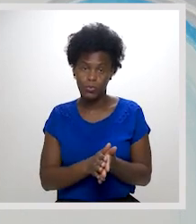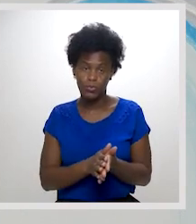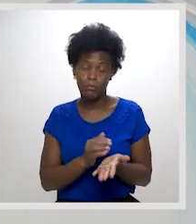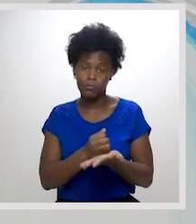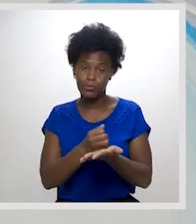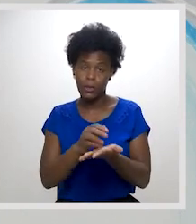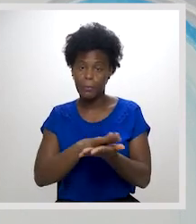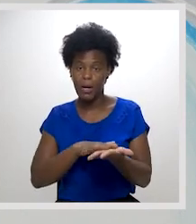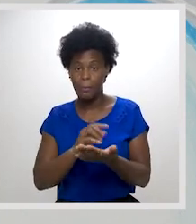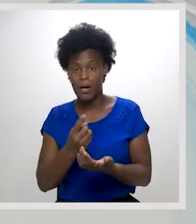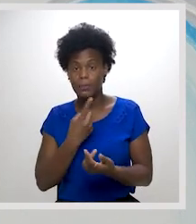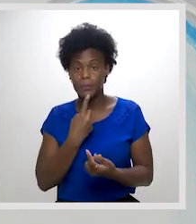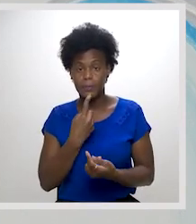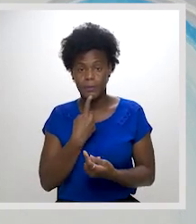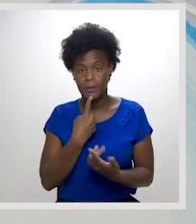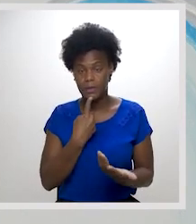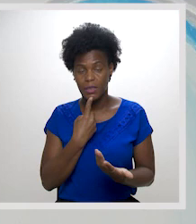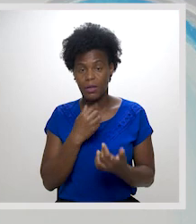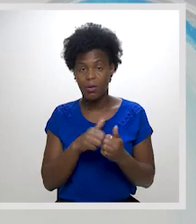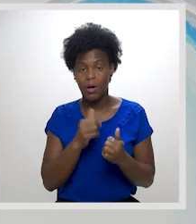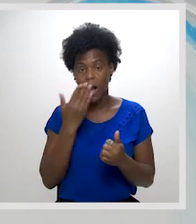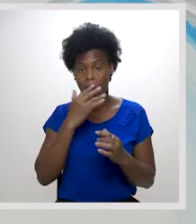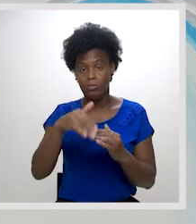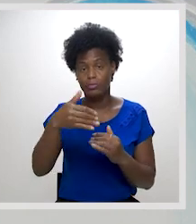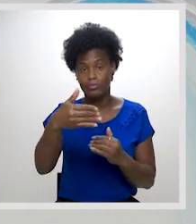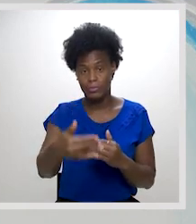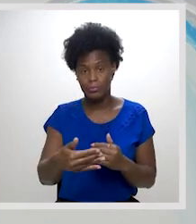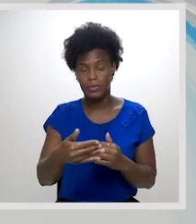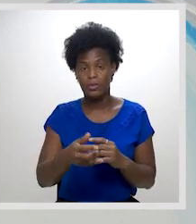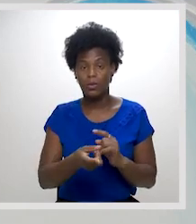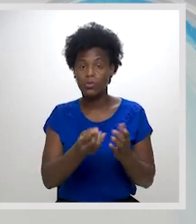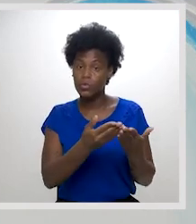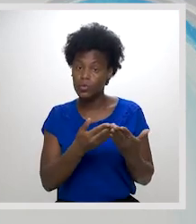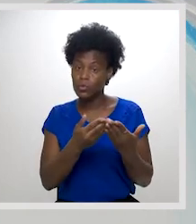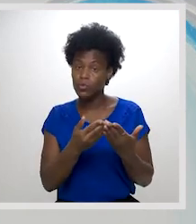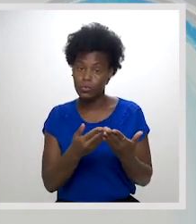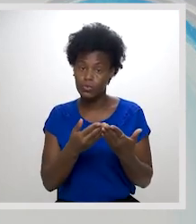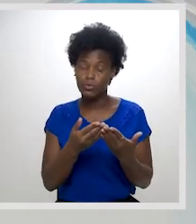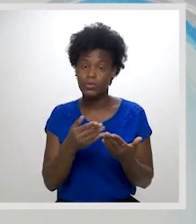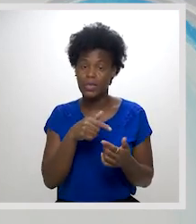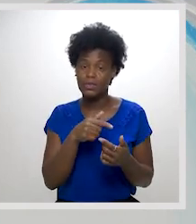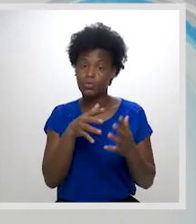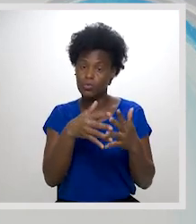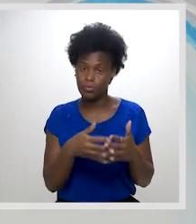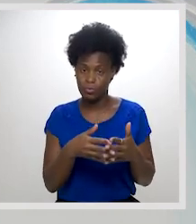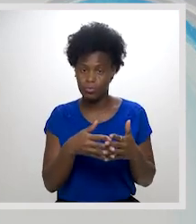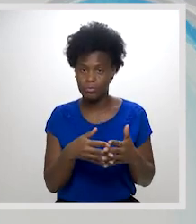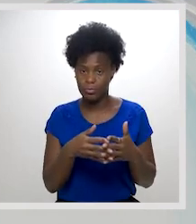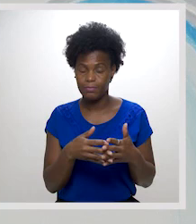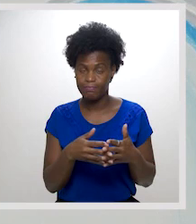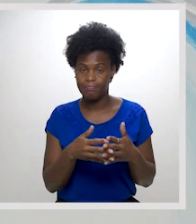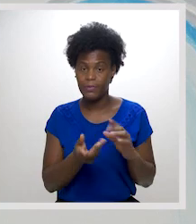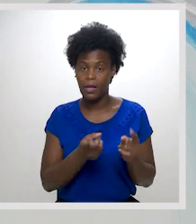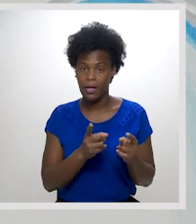o alicerce para compreenderem, com as aulas mais à frente, o estudo propriamente dito dessa